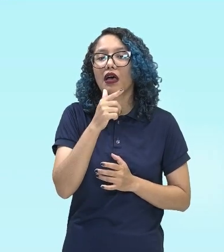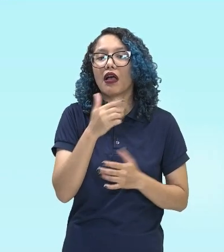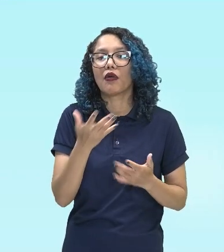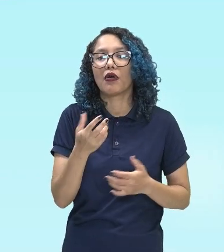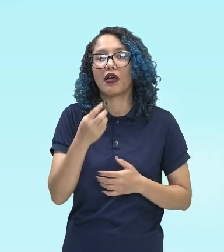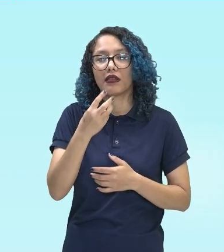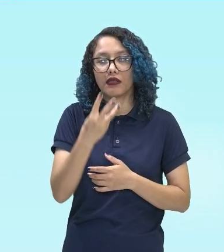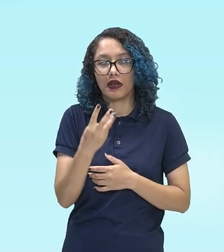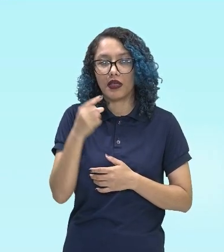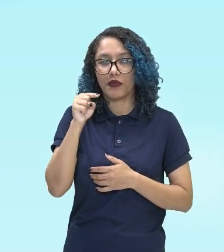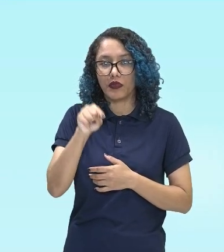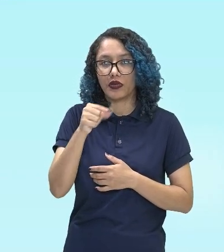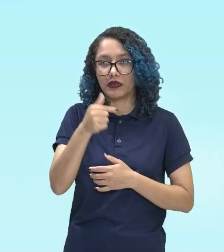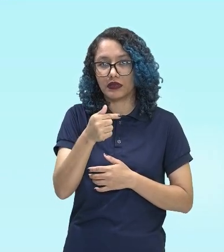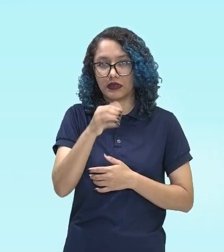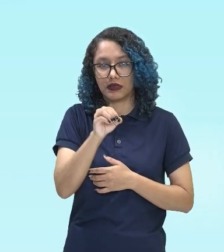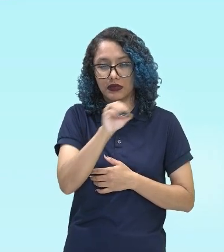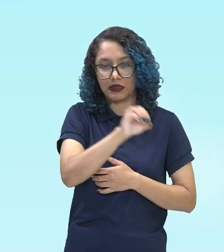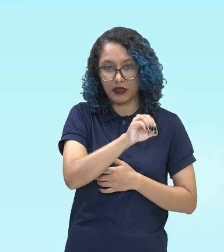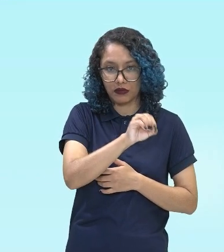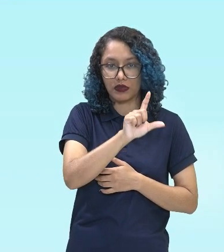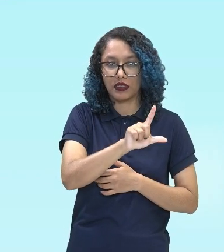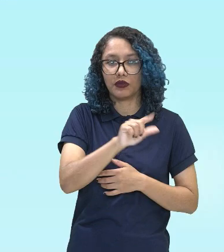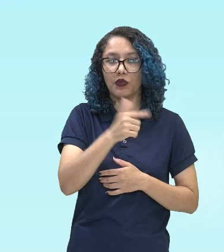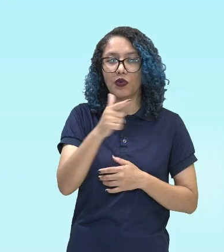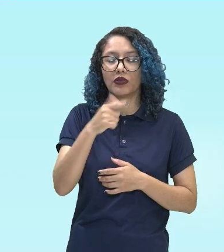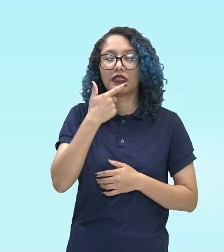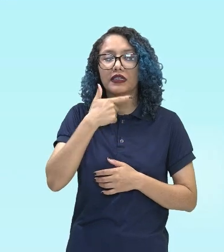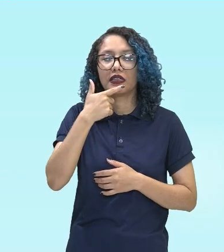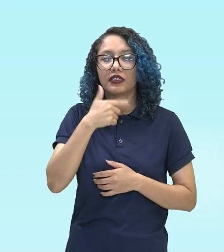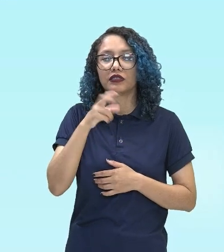3.700 litros. Queijo, 1 quilo,